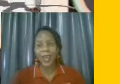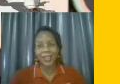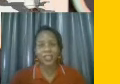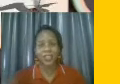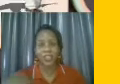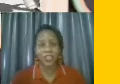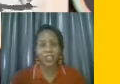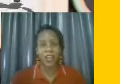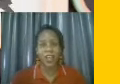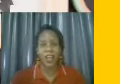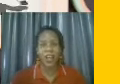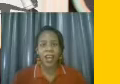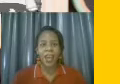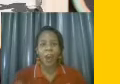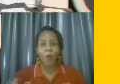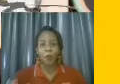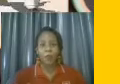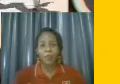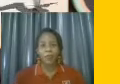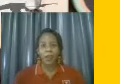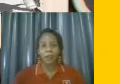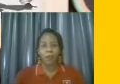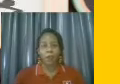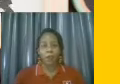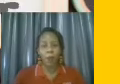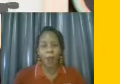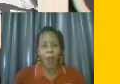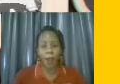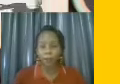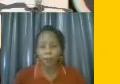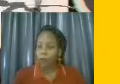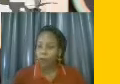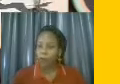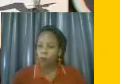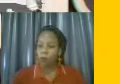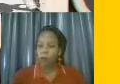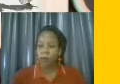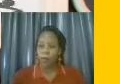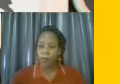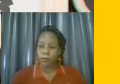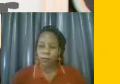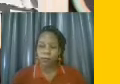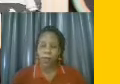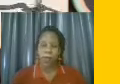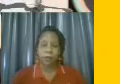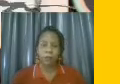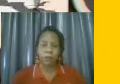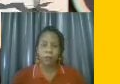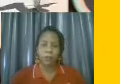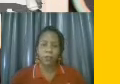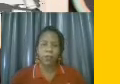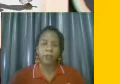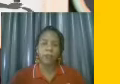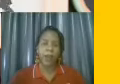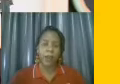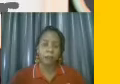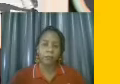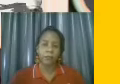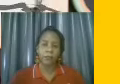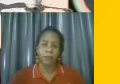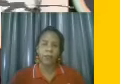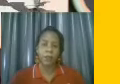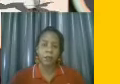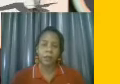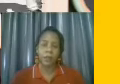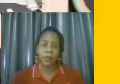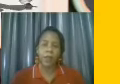para quem assistia era algo obsceno, era algo errado. O nome, né, o significado